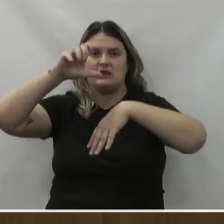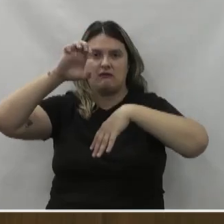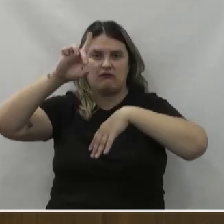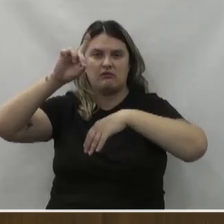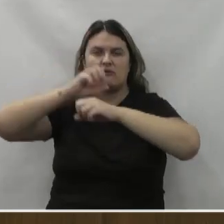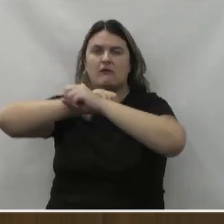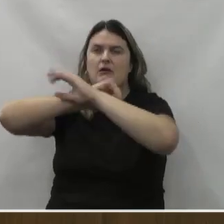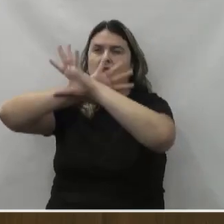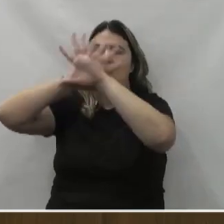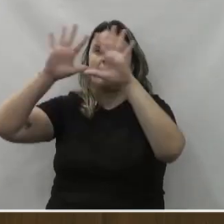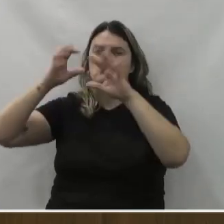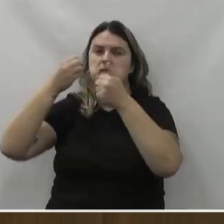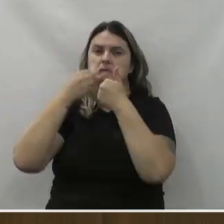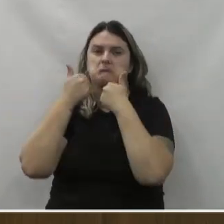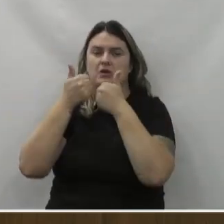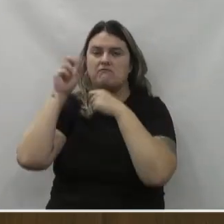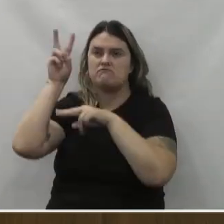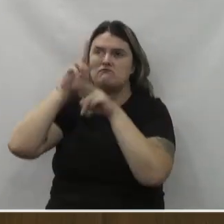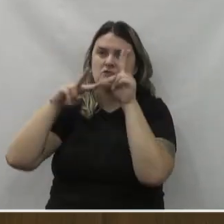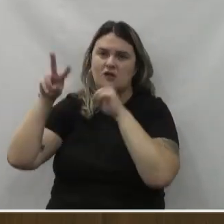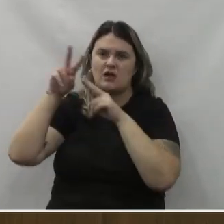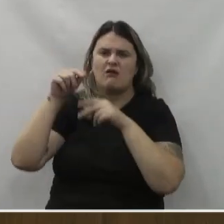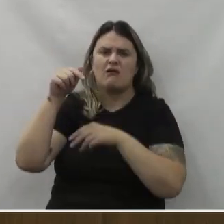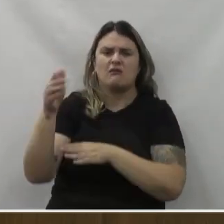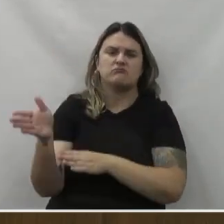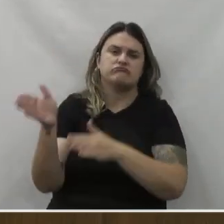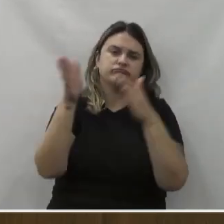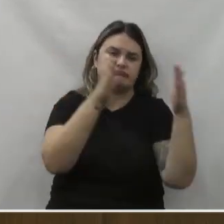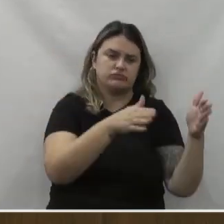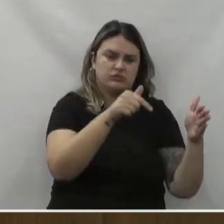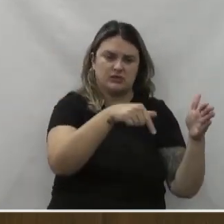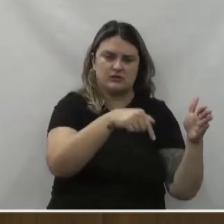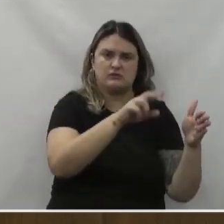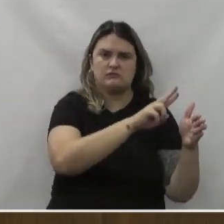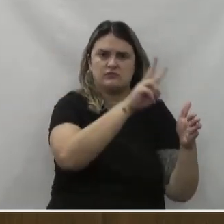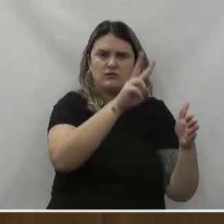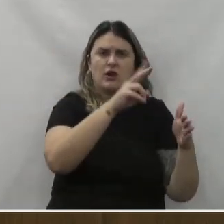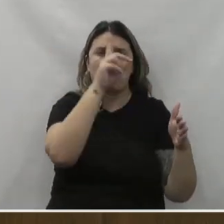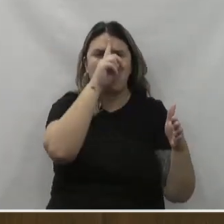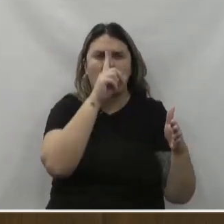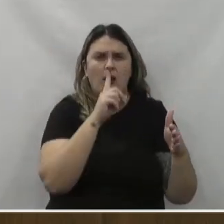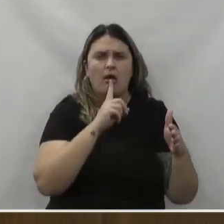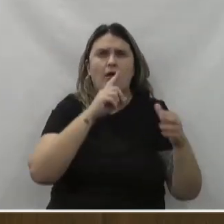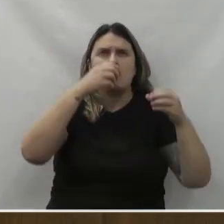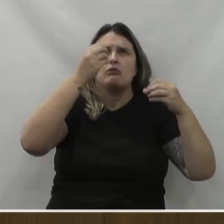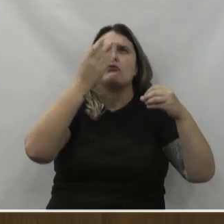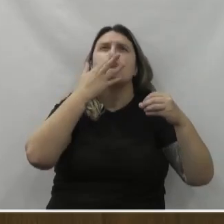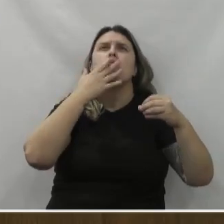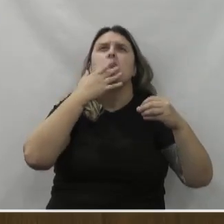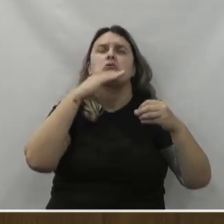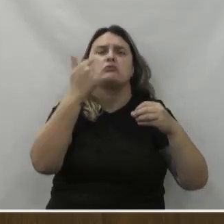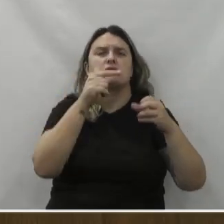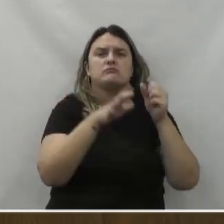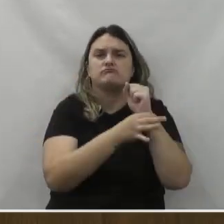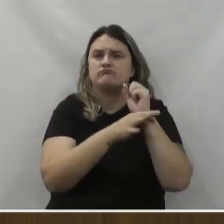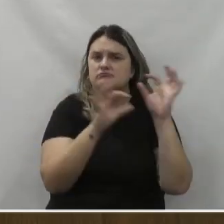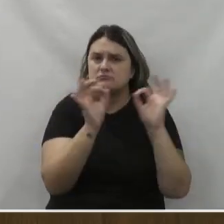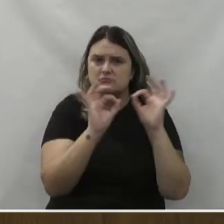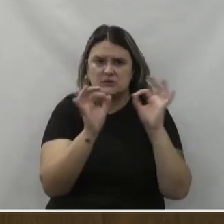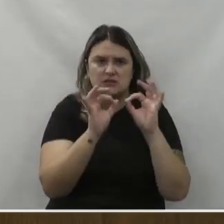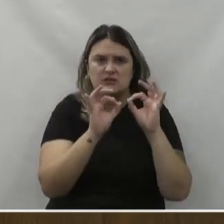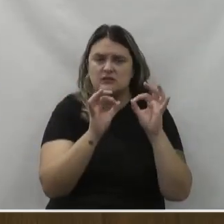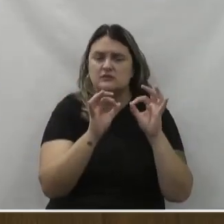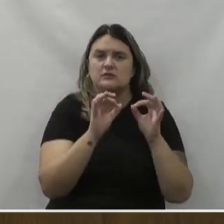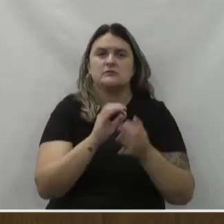essa iluminação precária, amarelada, que não traz segurança nenhuma, que não traz conforto nenhum para a